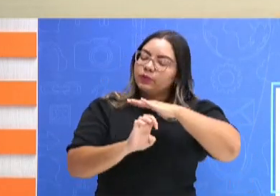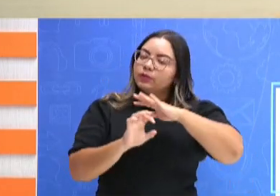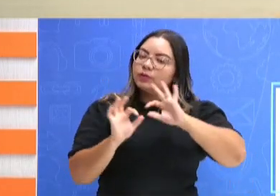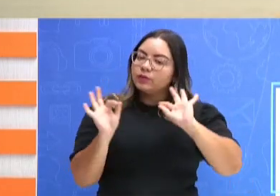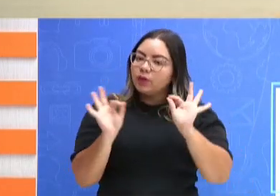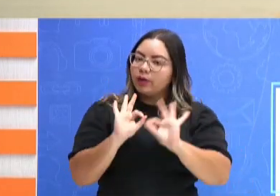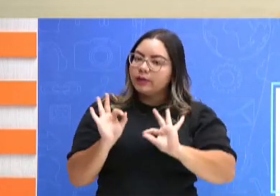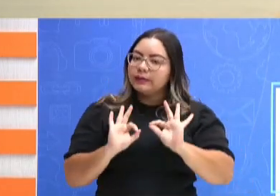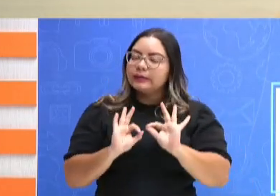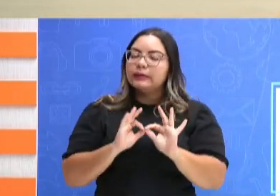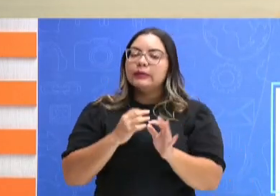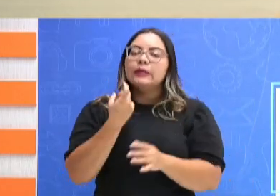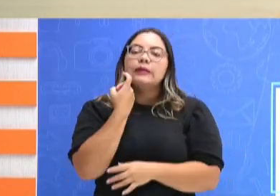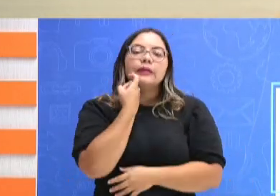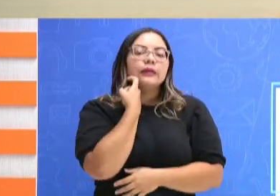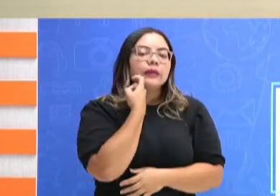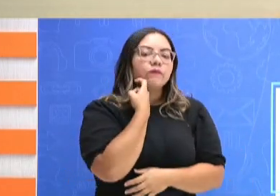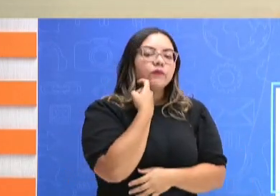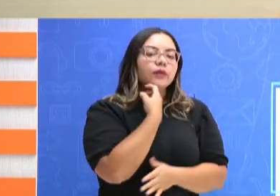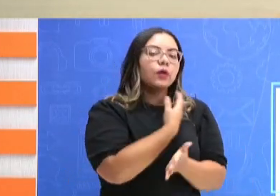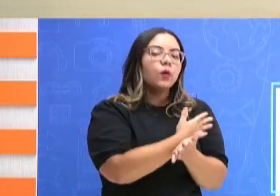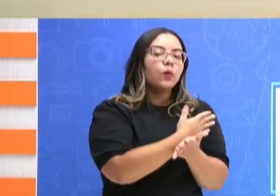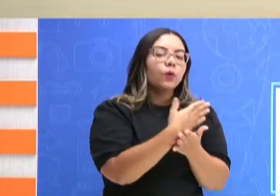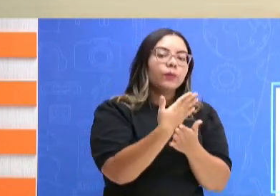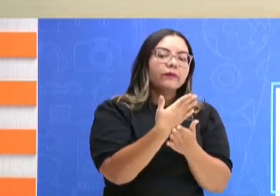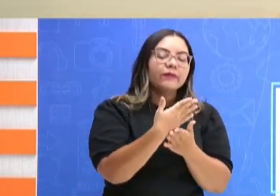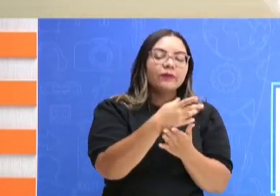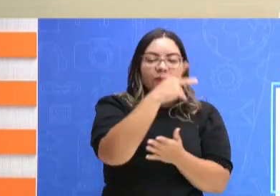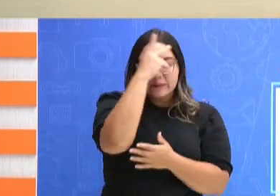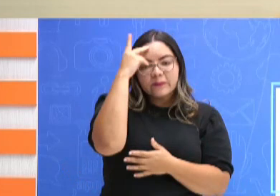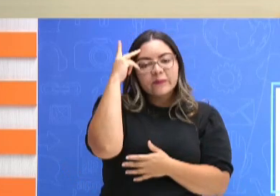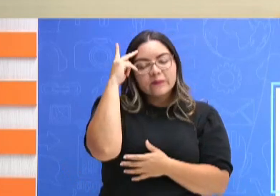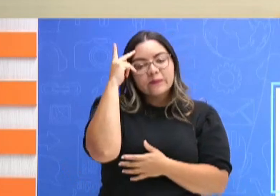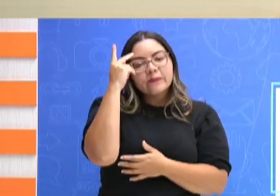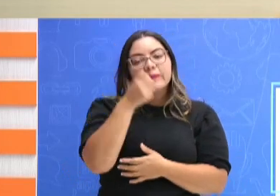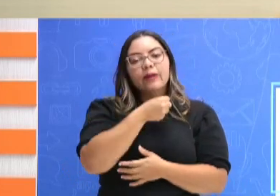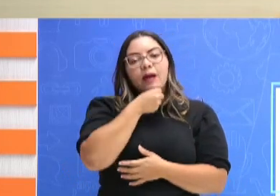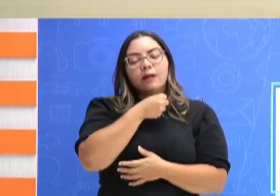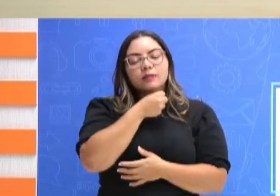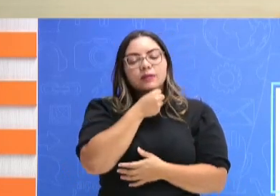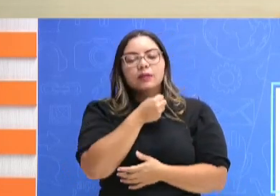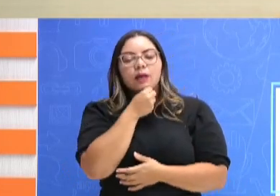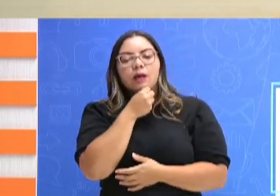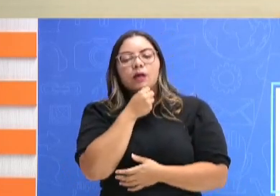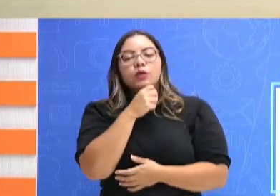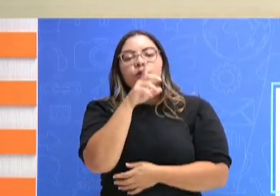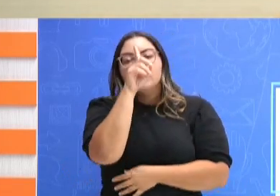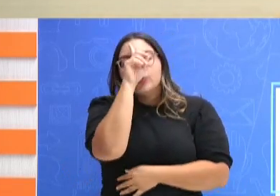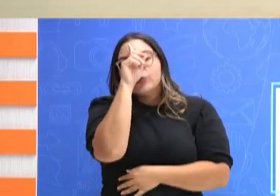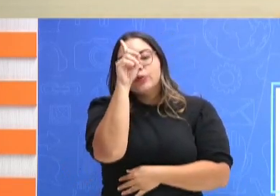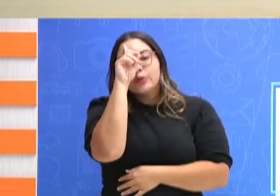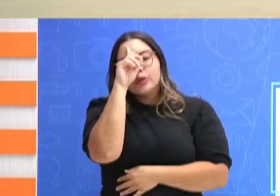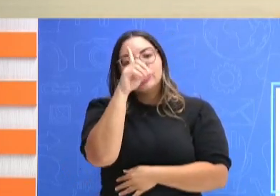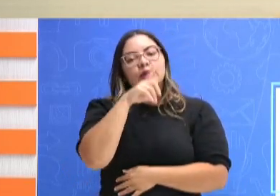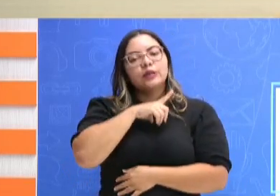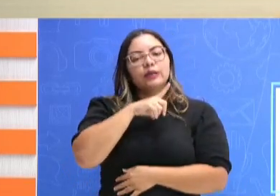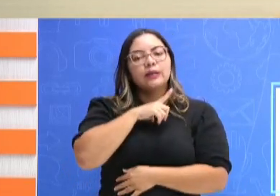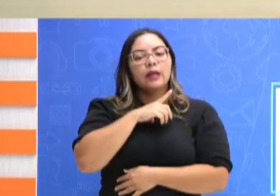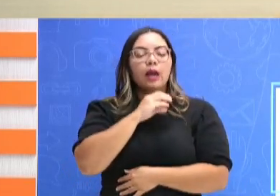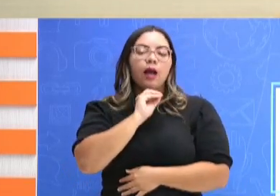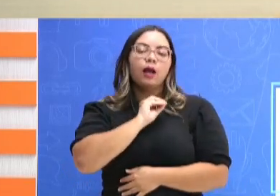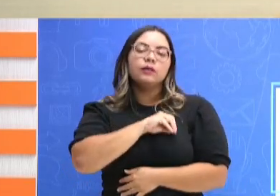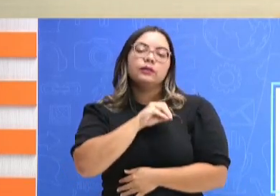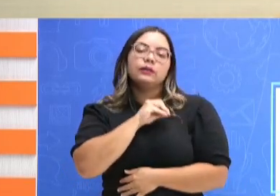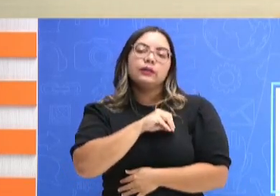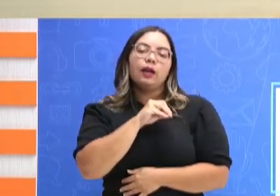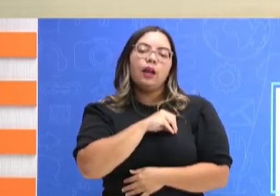que a partir de sexta-feira, começando com os aposentados, até o último dia do mês, todo dia terá